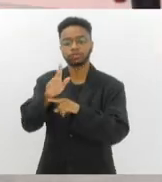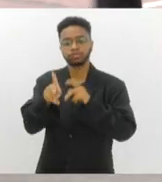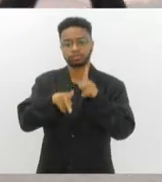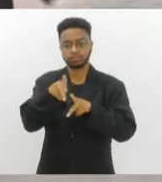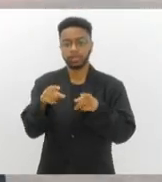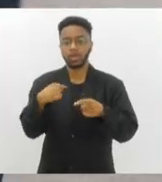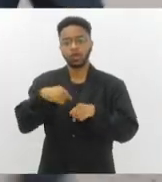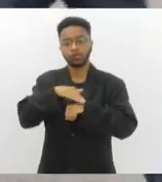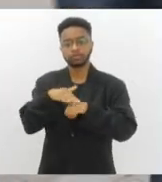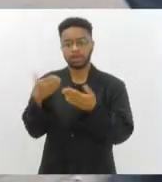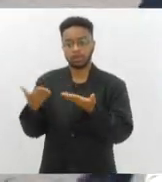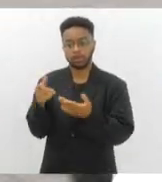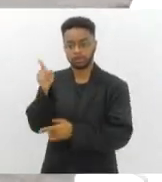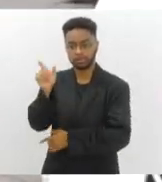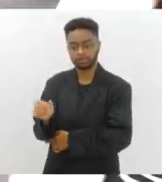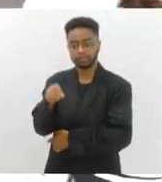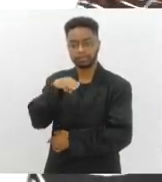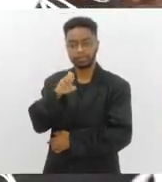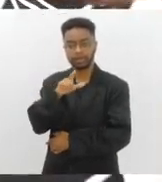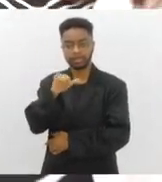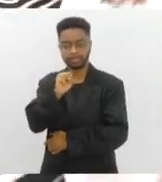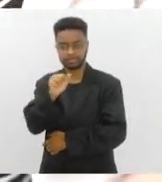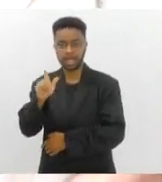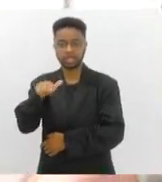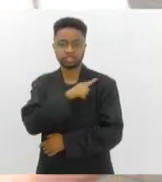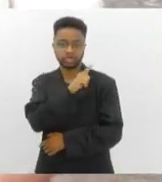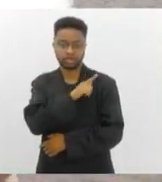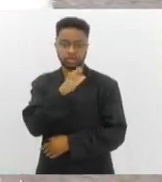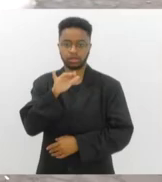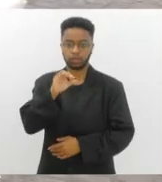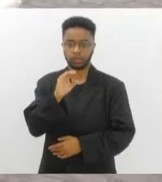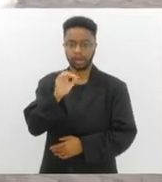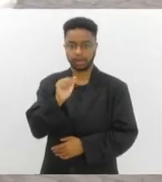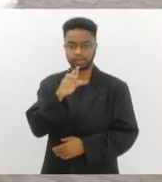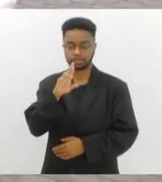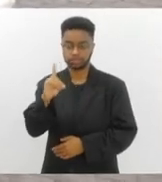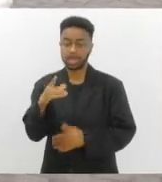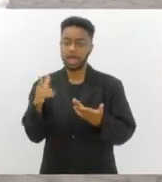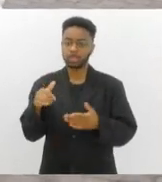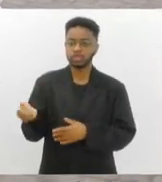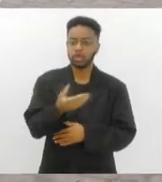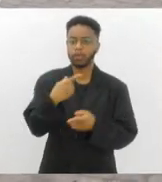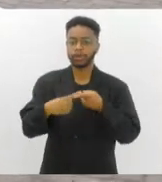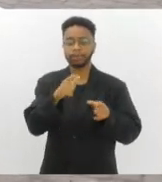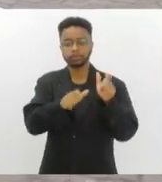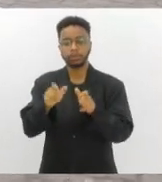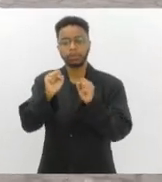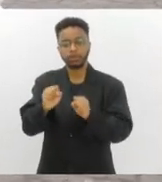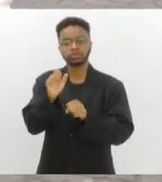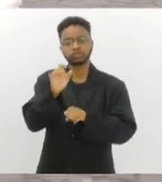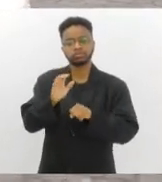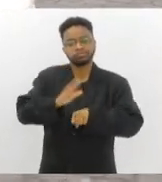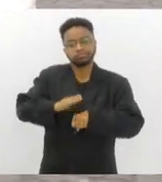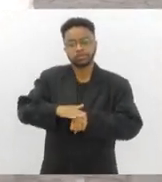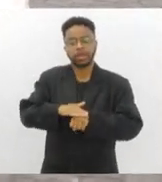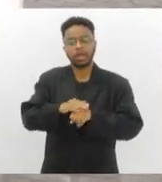que é gerente de produtos e marketing da Rio Card Mais. Melissa, é uma inovação que a pessoa pode buscar um serviço ou um auxílio através da internet sem precisar ir